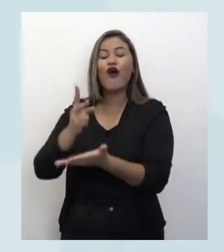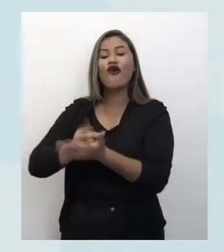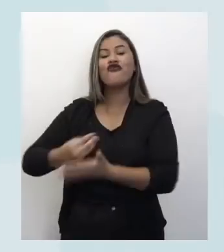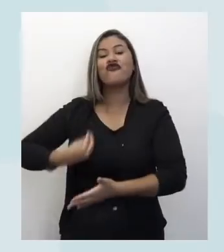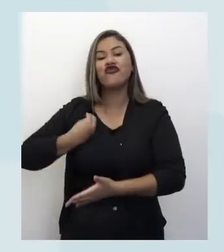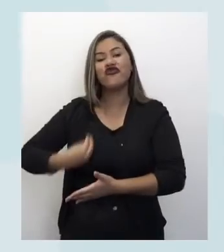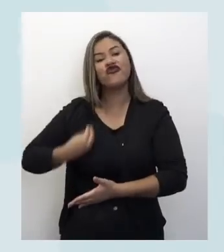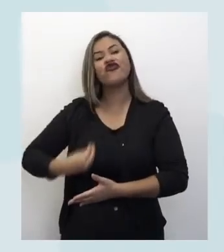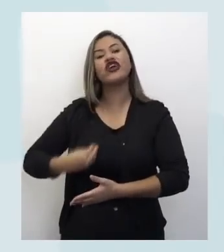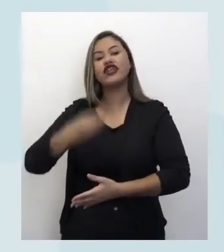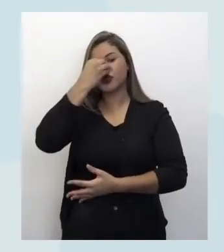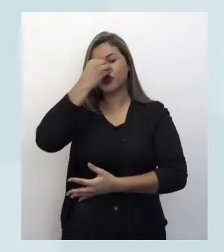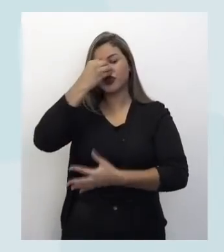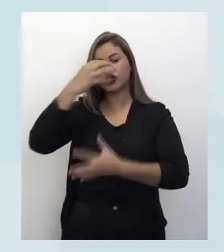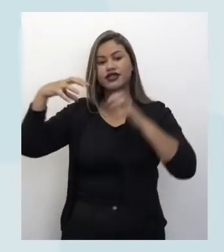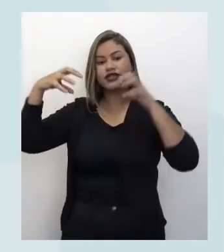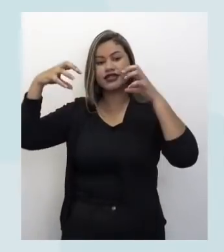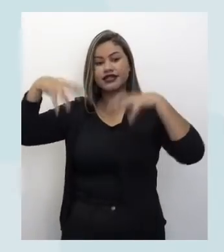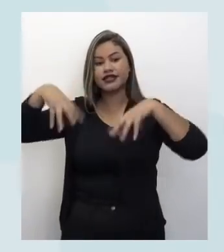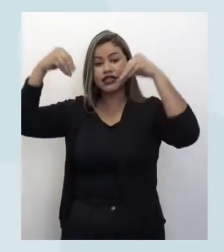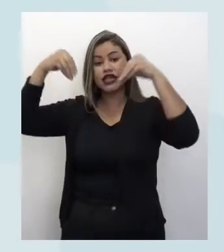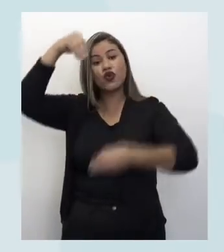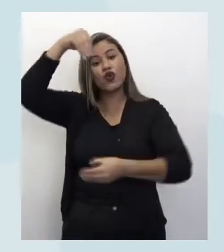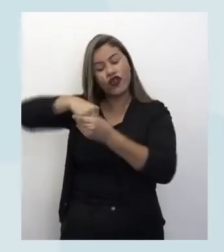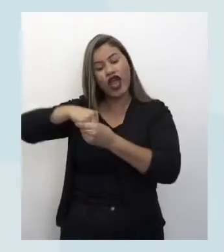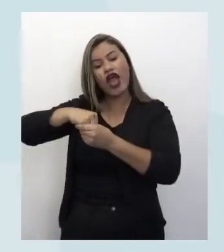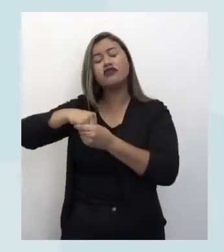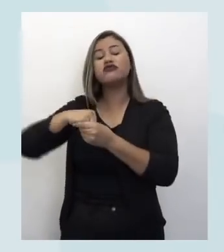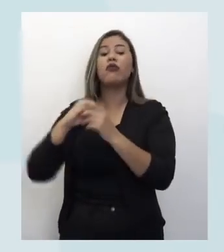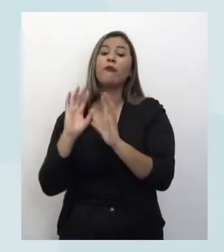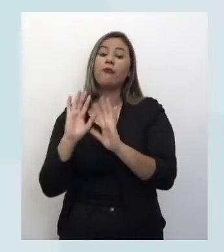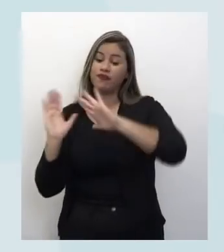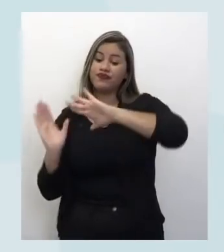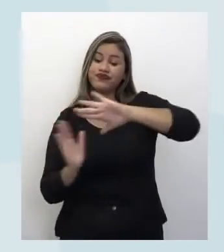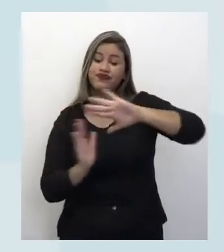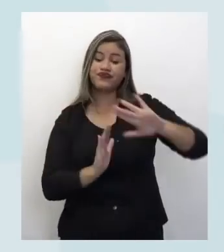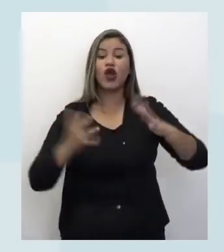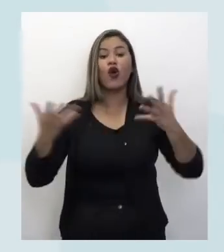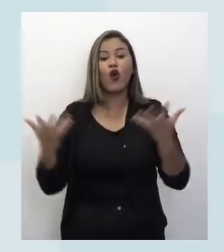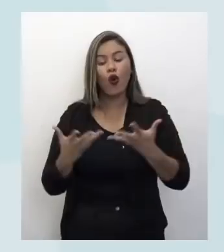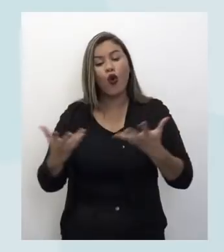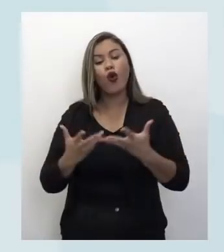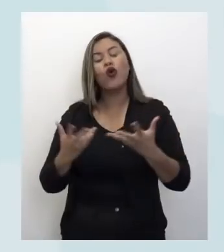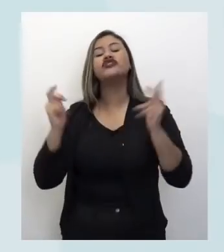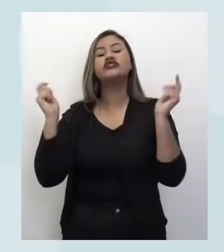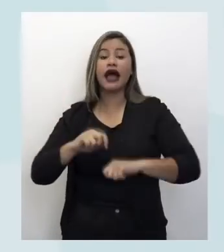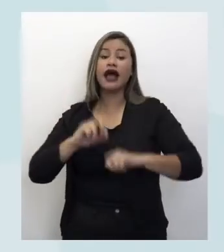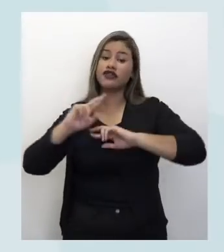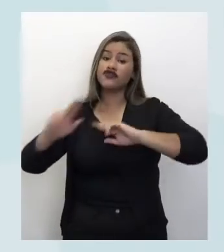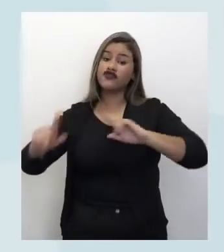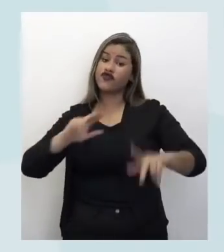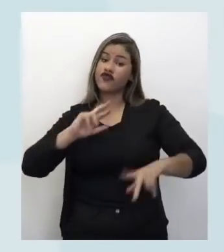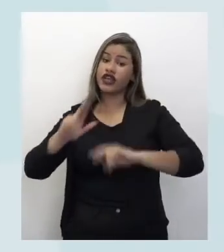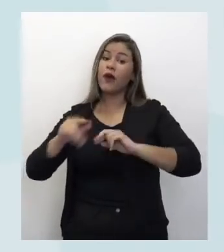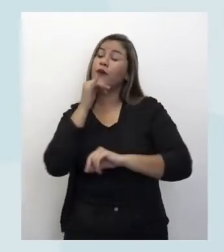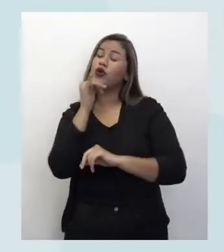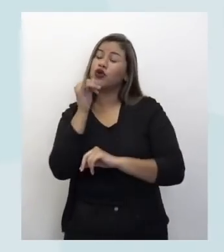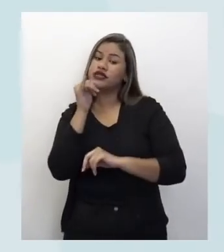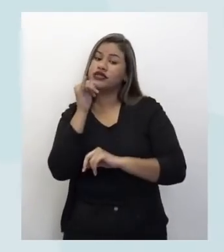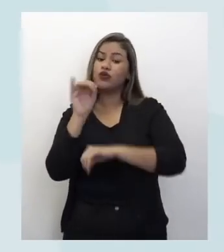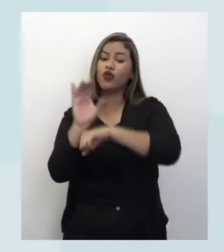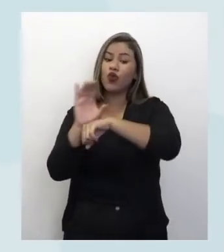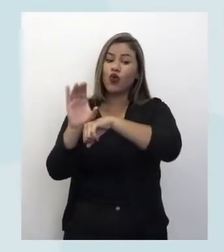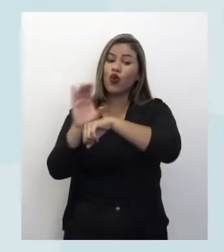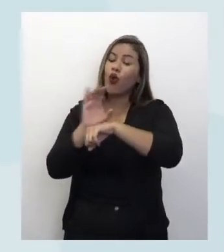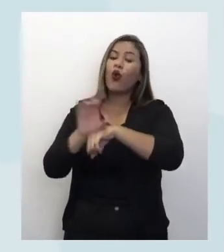aprender a ser acrobata, mágico. Então você vai para algumas escolas. A Academia Piolim foi uma das pioneiras que foi aberta